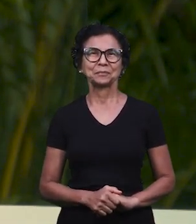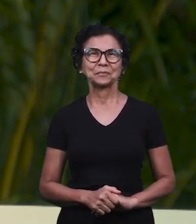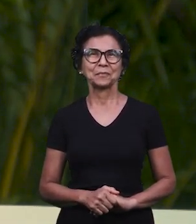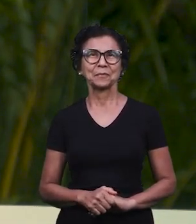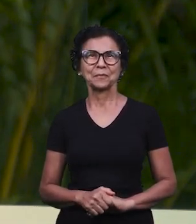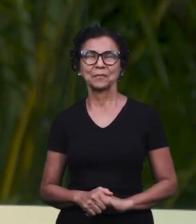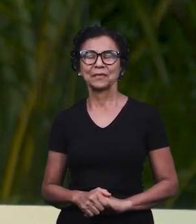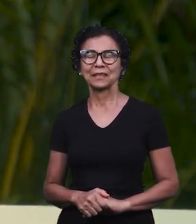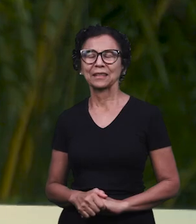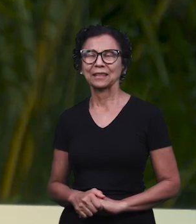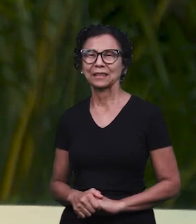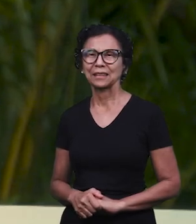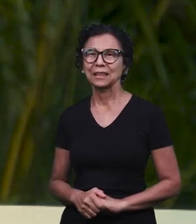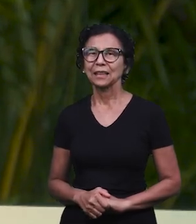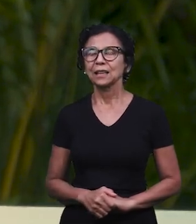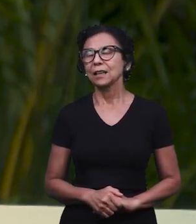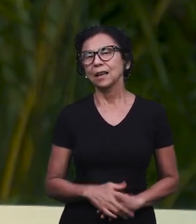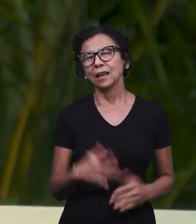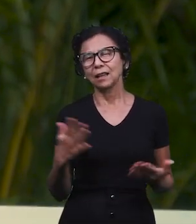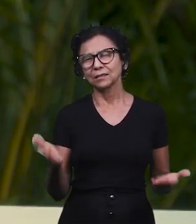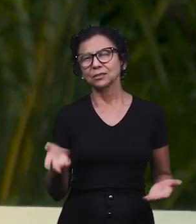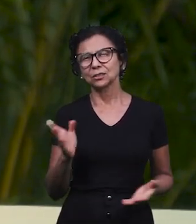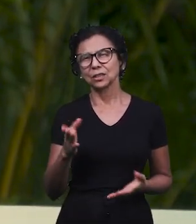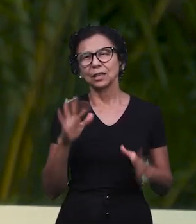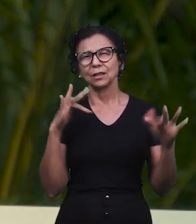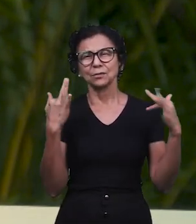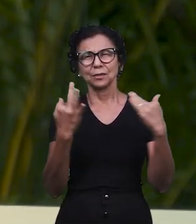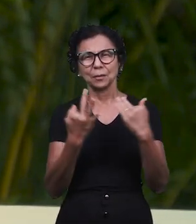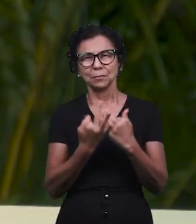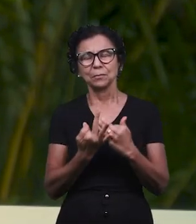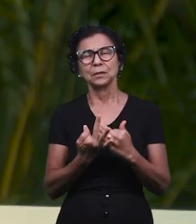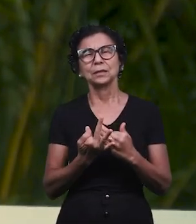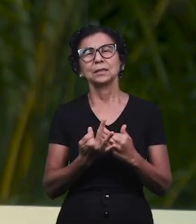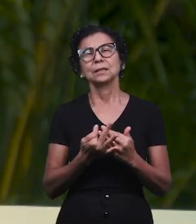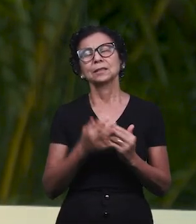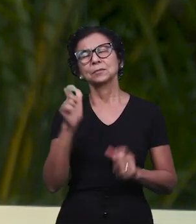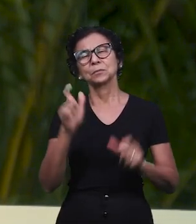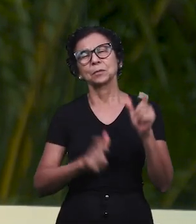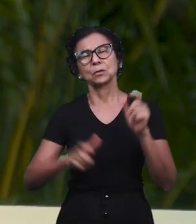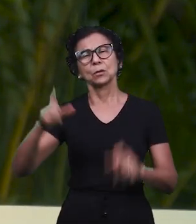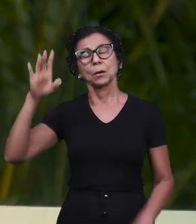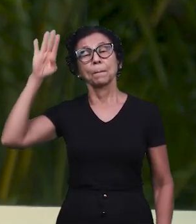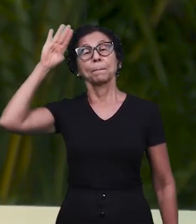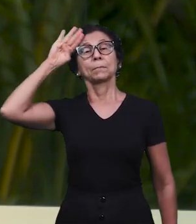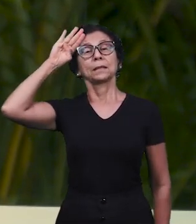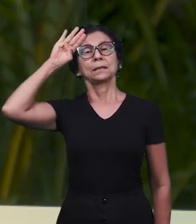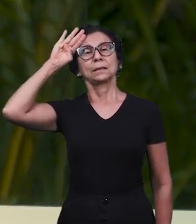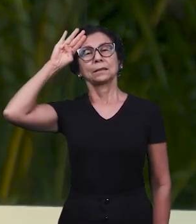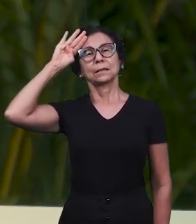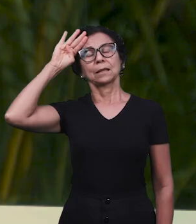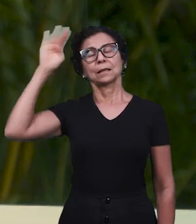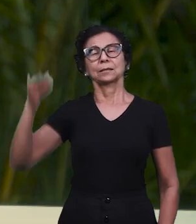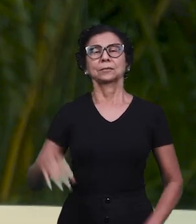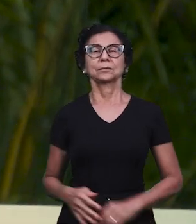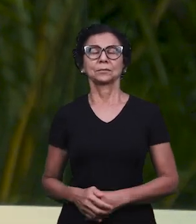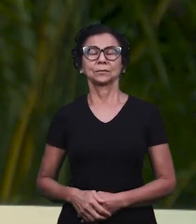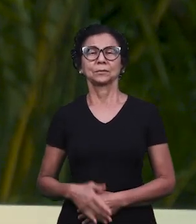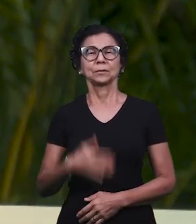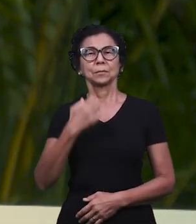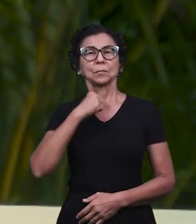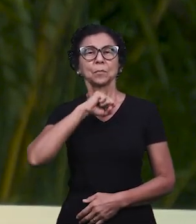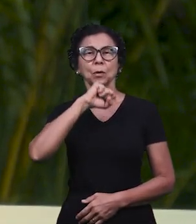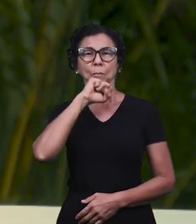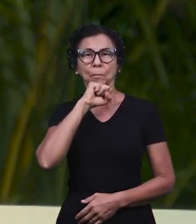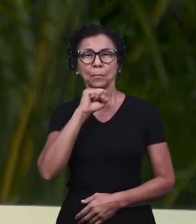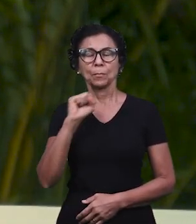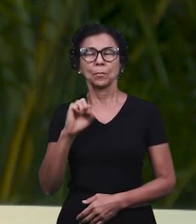temos vários familiares que são militares. E o meu pai, ele é um militar aposentado da Marinha de Guerra, da Marinha